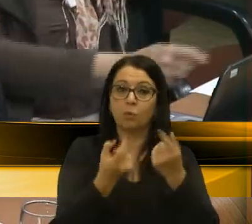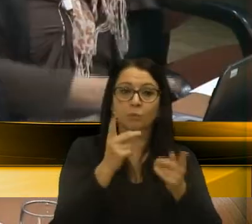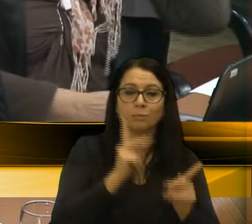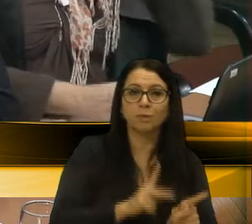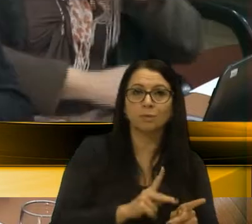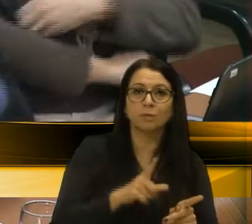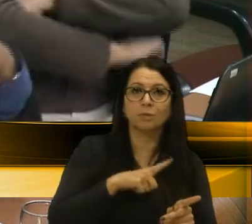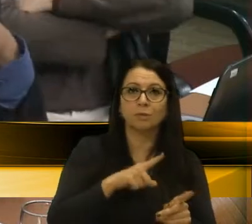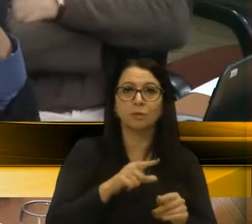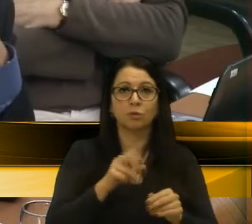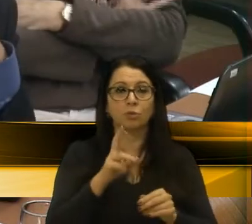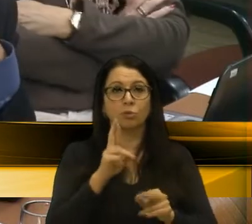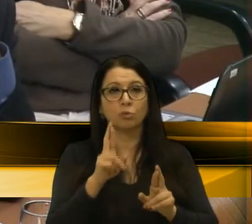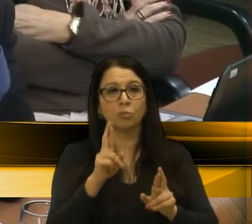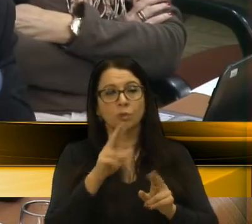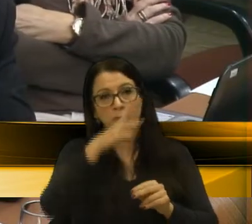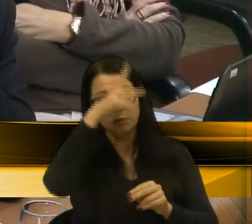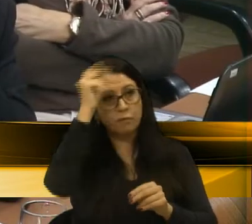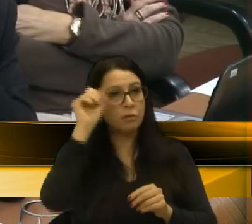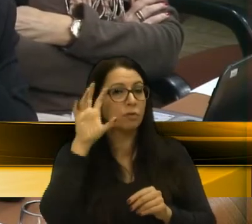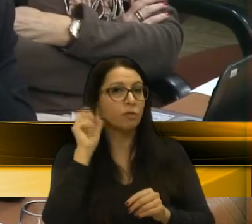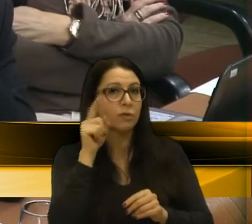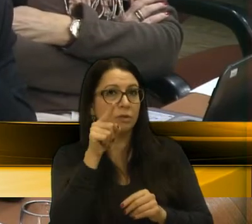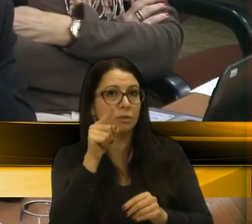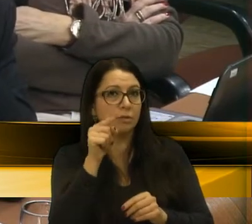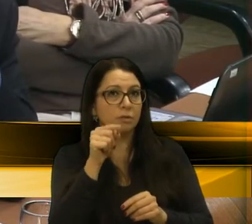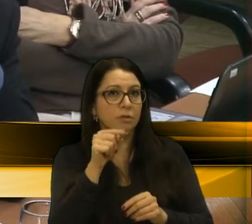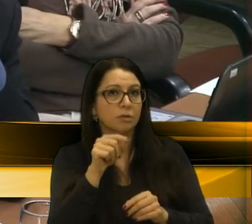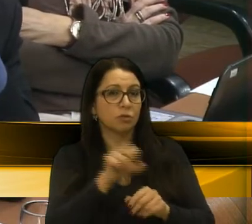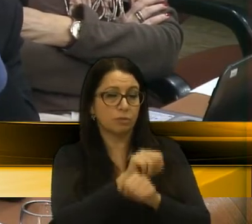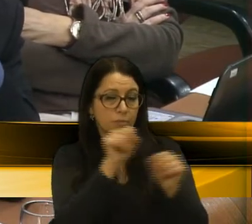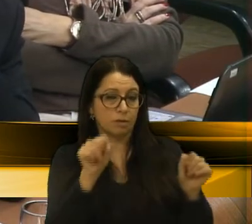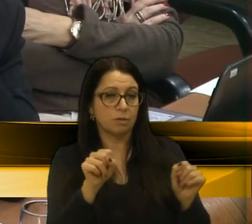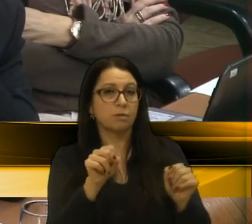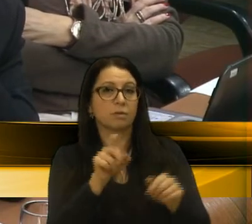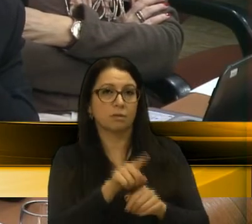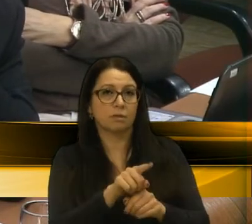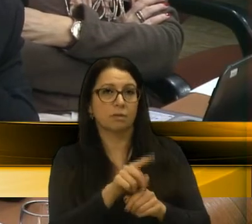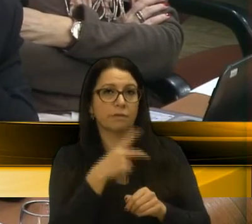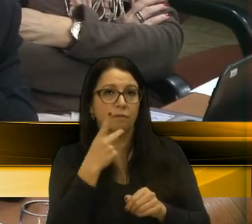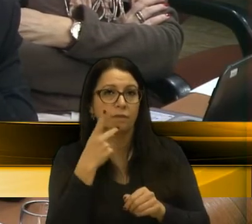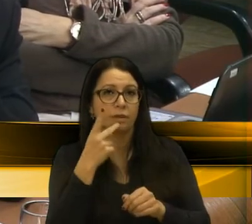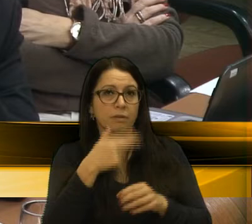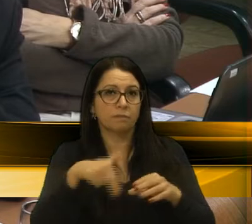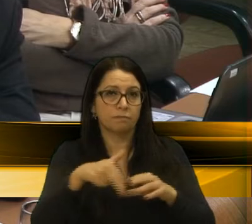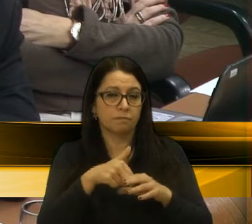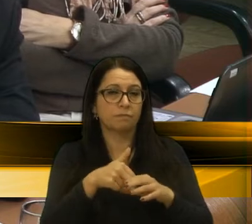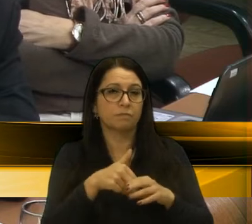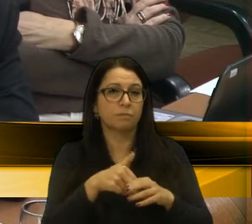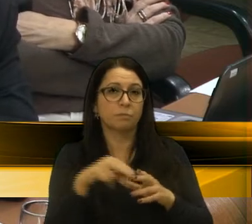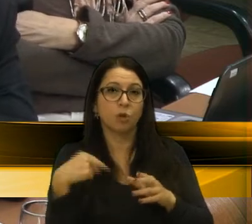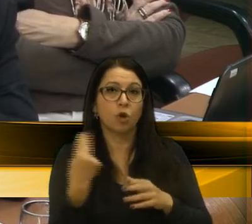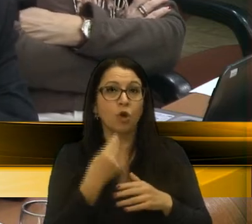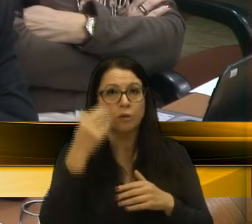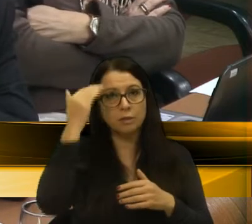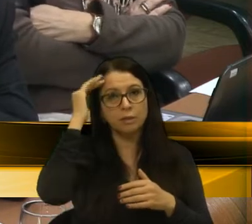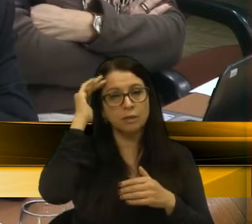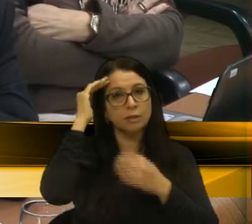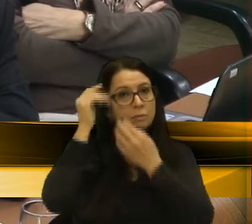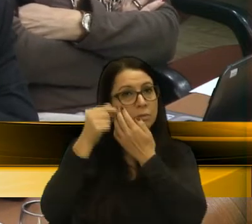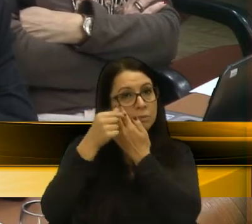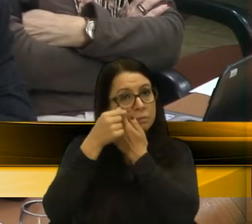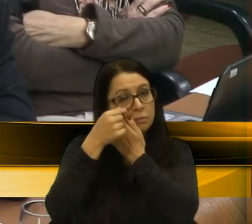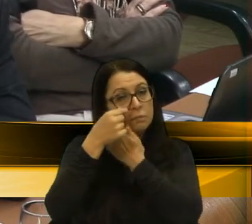e tomara que o Executivo estivesse escutando essa fala da manhã de hoje aqui, que foi feita da tribuna, para nós entendermos, vereador Frício, nós